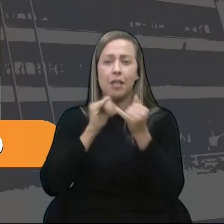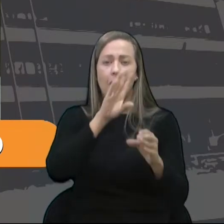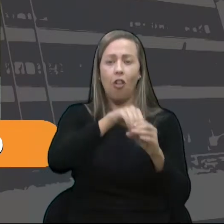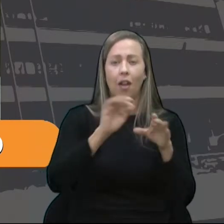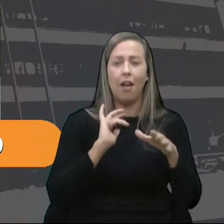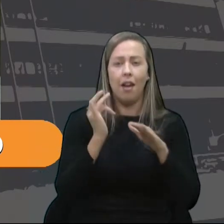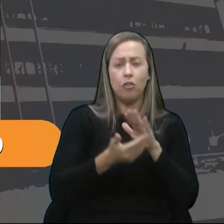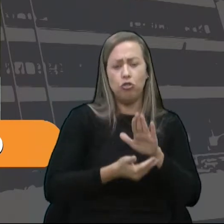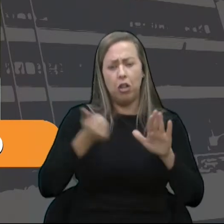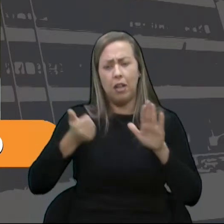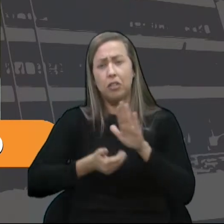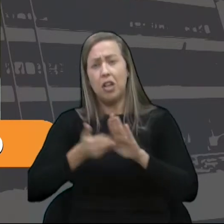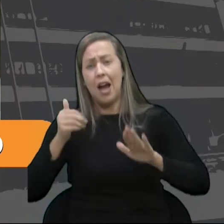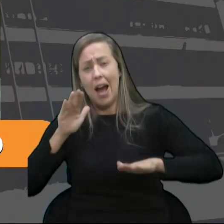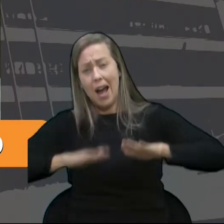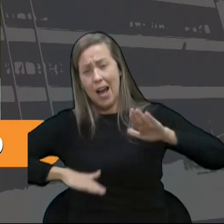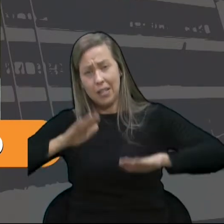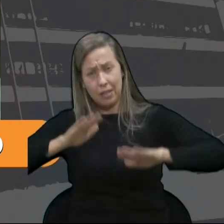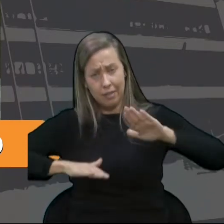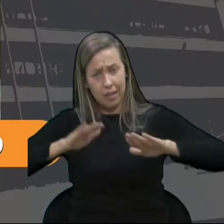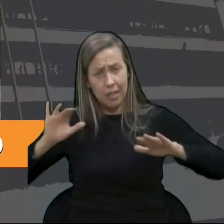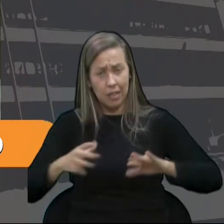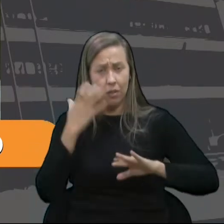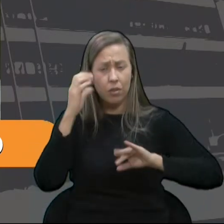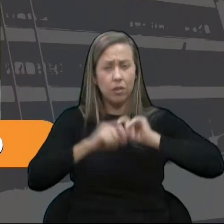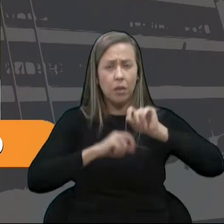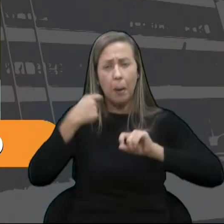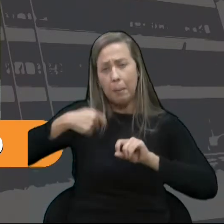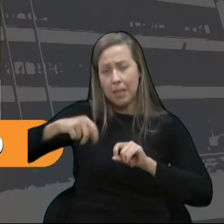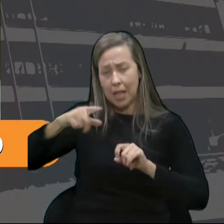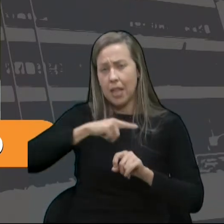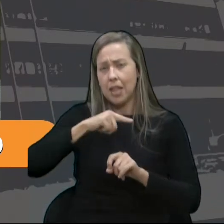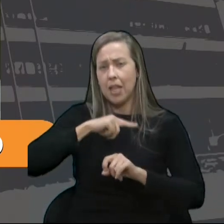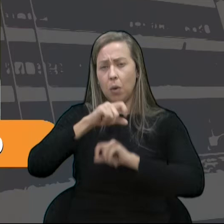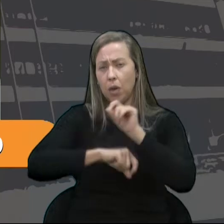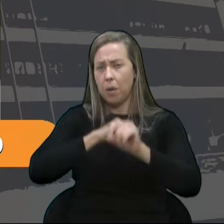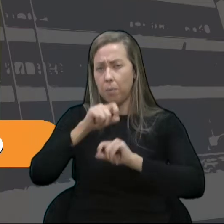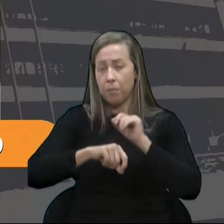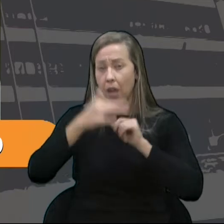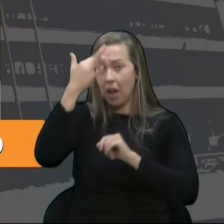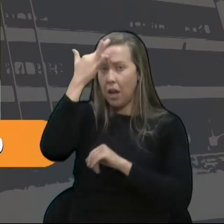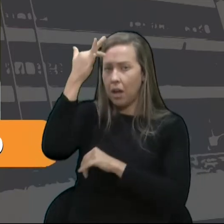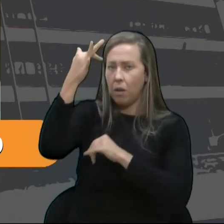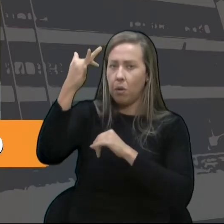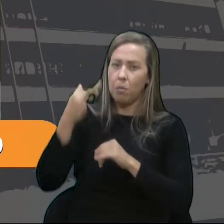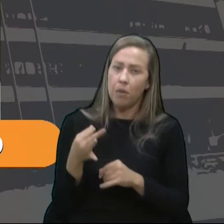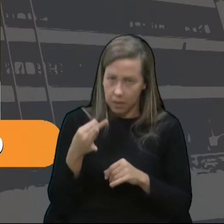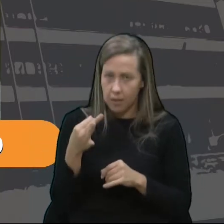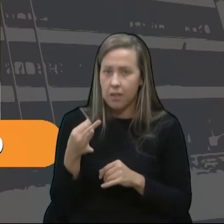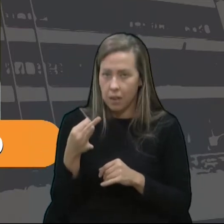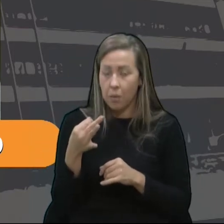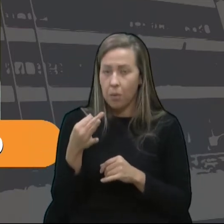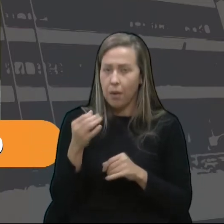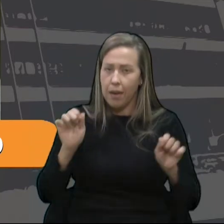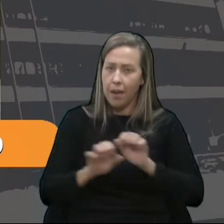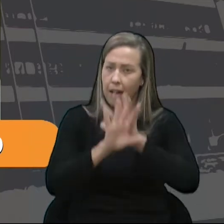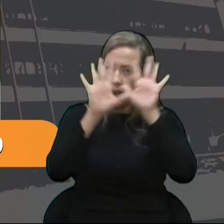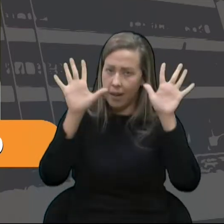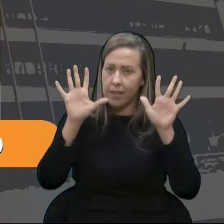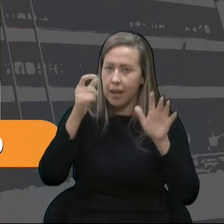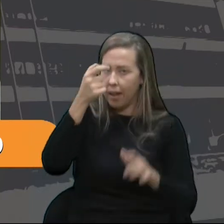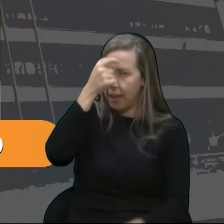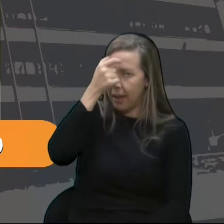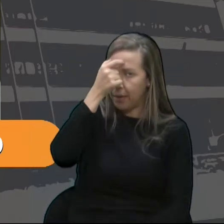seja, às vezes, a gente tem que ter essa compreensão e essa prudência. Às